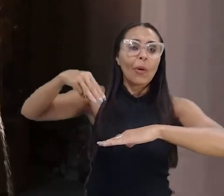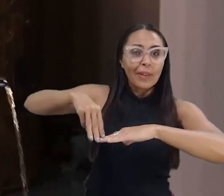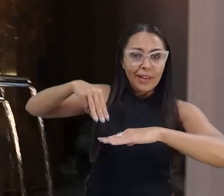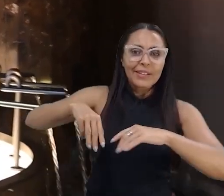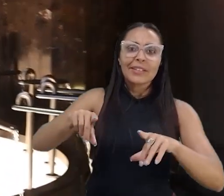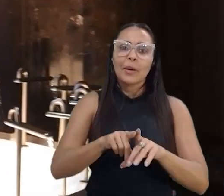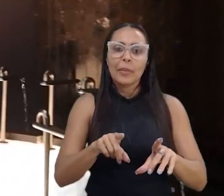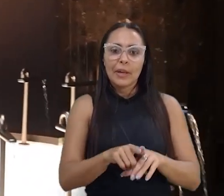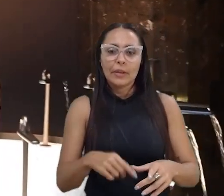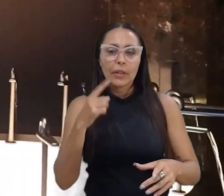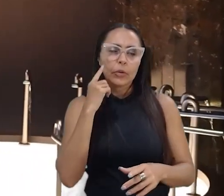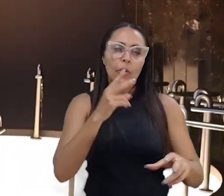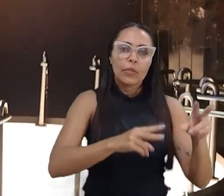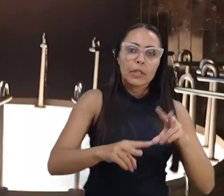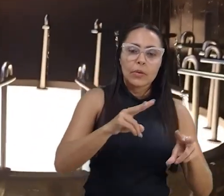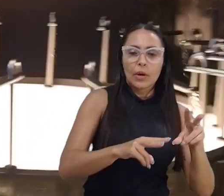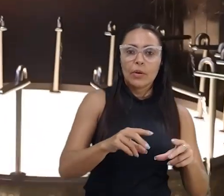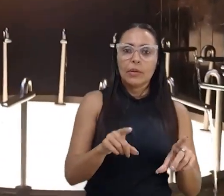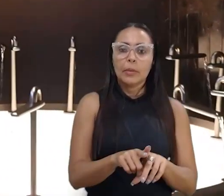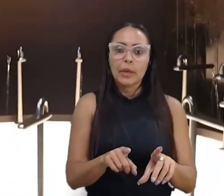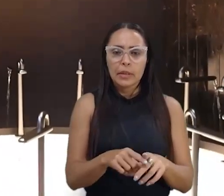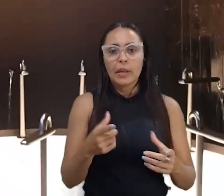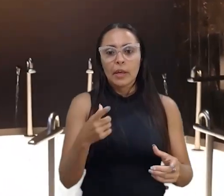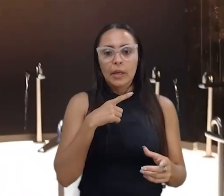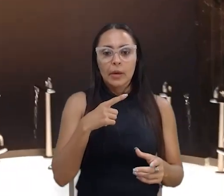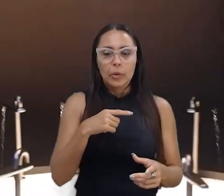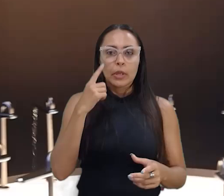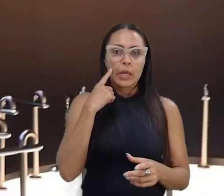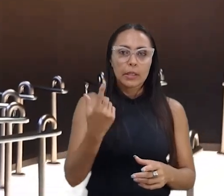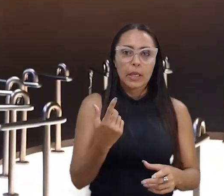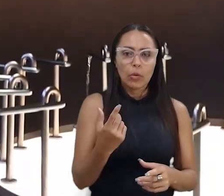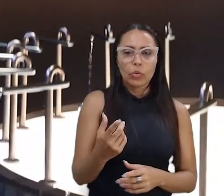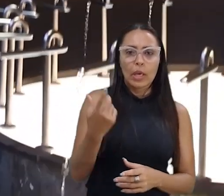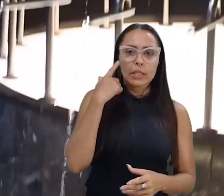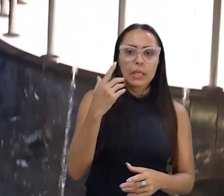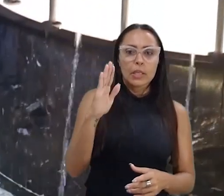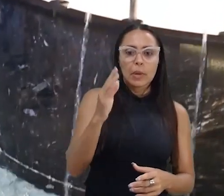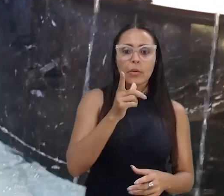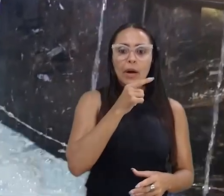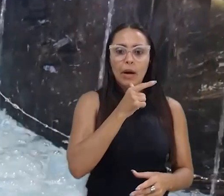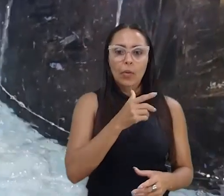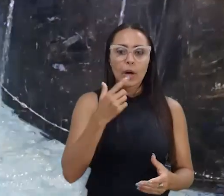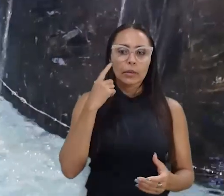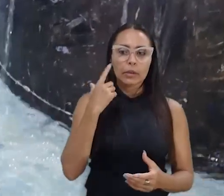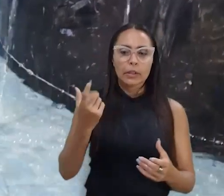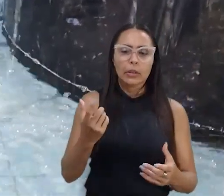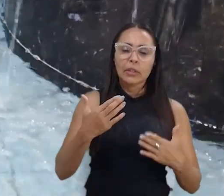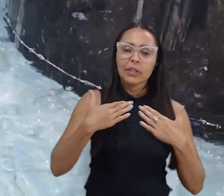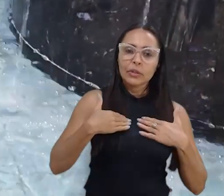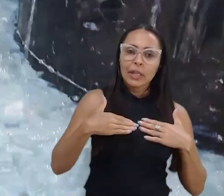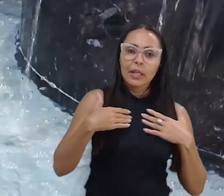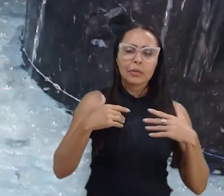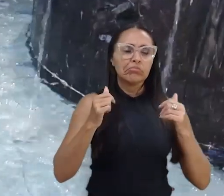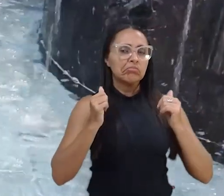com metais bem imponentes e dando esse visual requintado. Também temos esses espelhos d'água, que dá essa sensação de